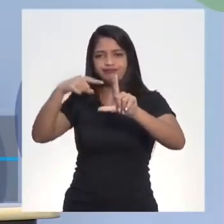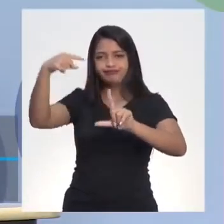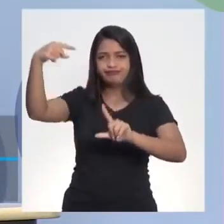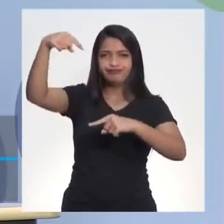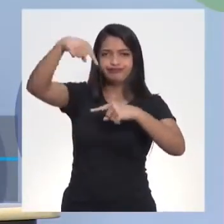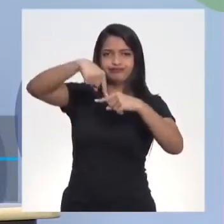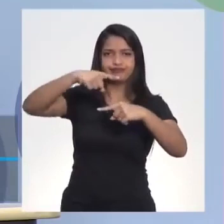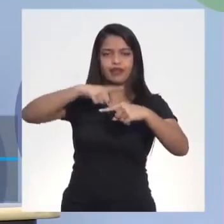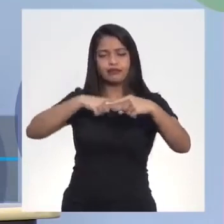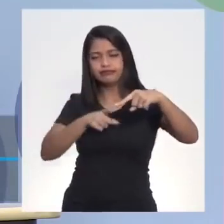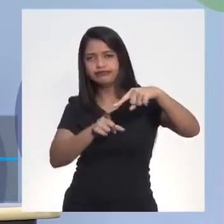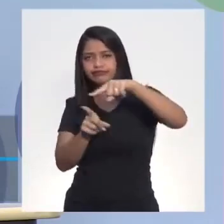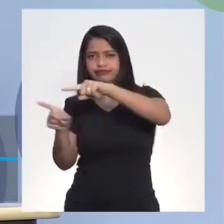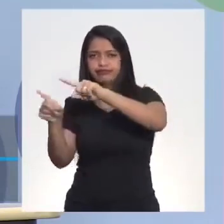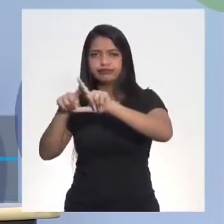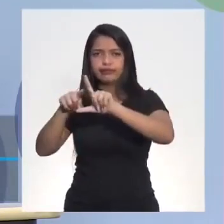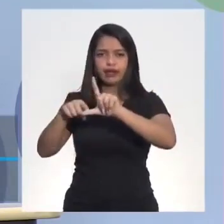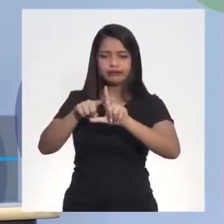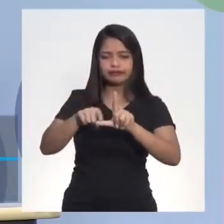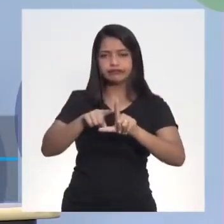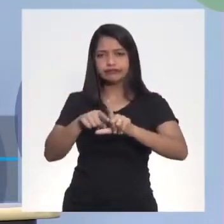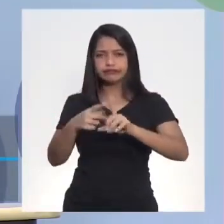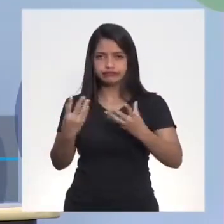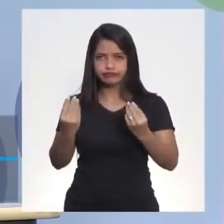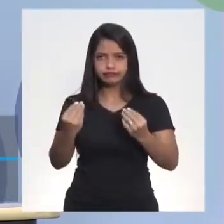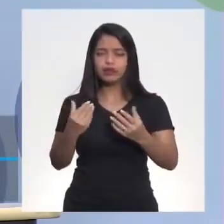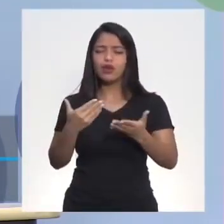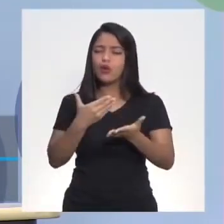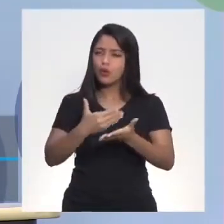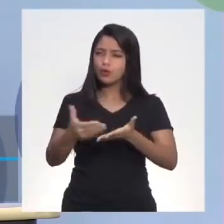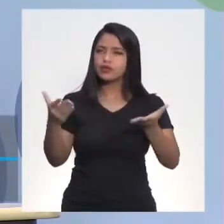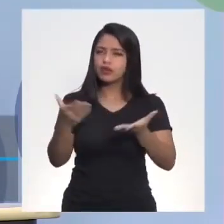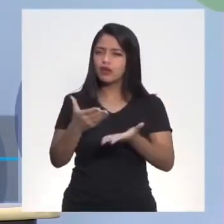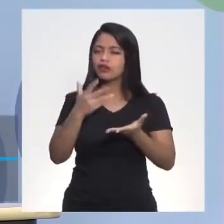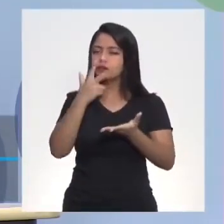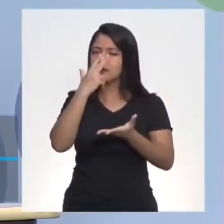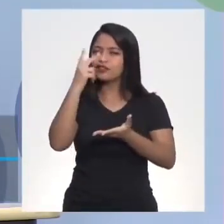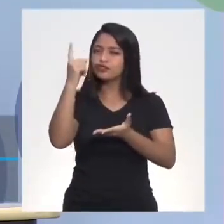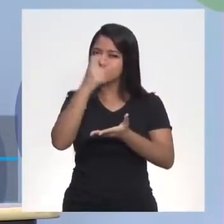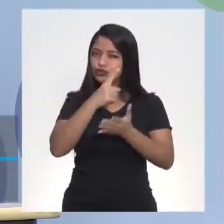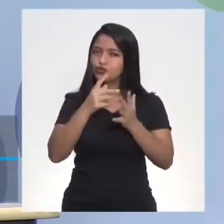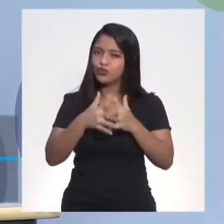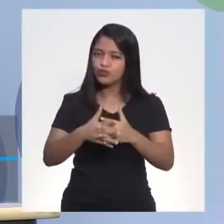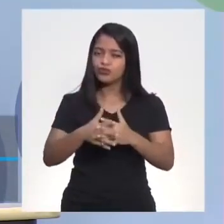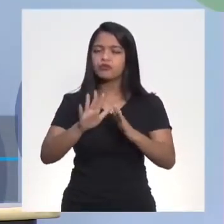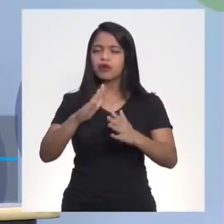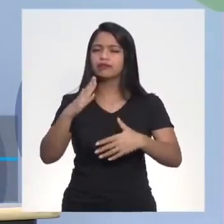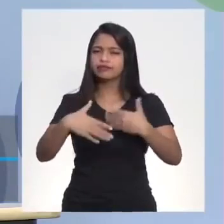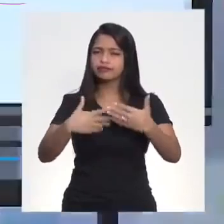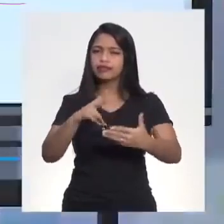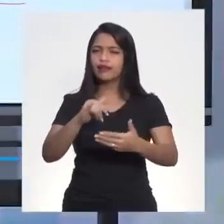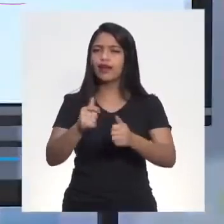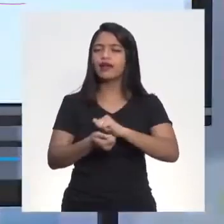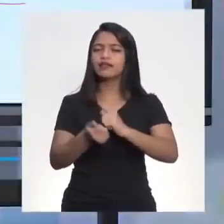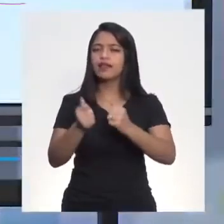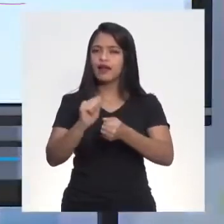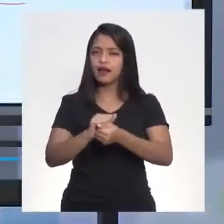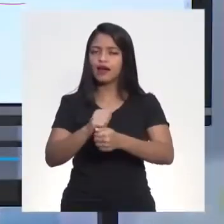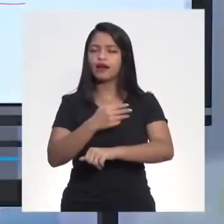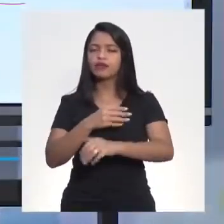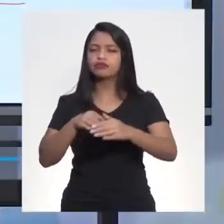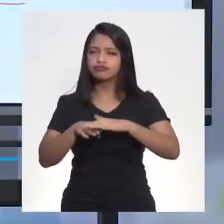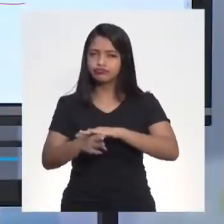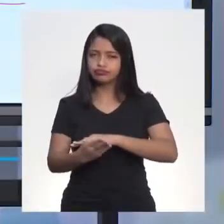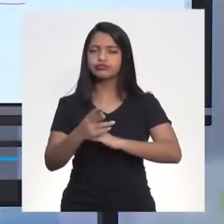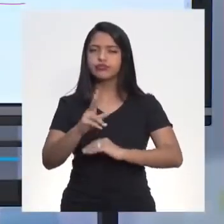realmente ela é um pouco confusa no começo, mas é uma questão de adaptação no final das contas, né? Sim, isso mesmo. Então, assim, se